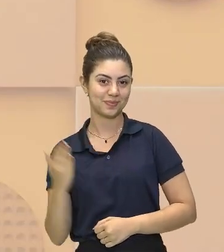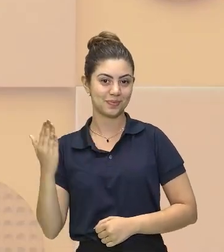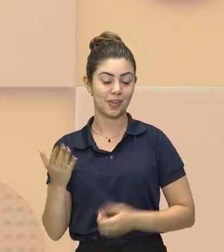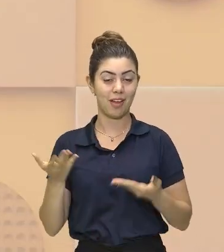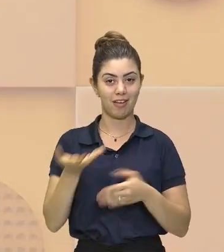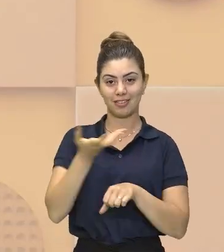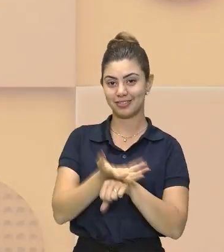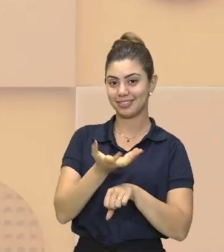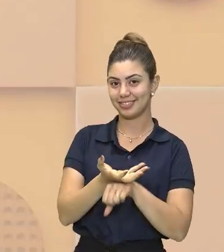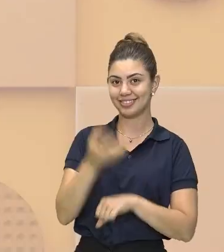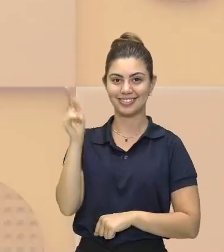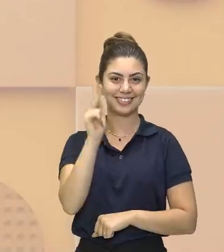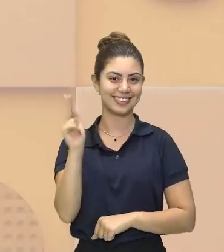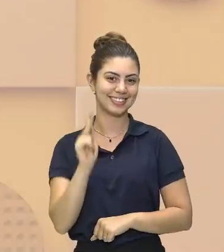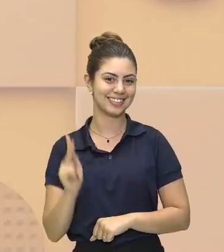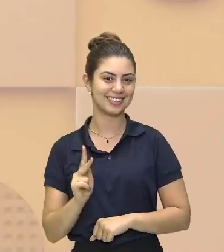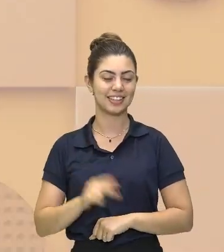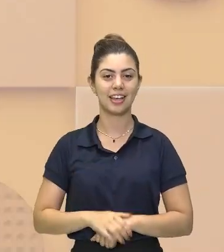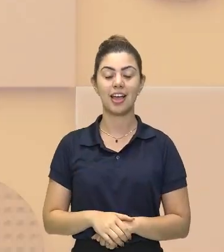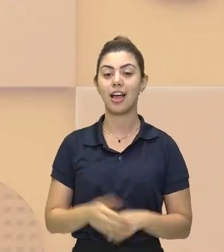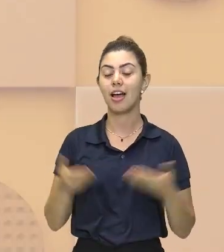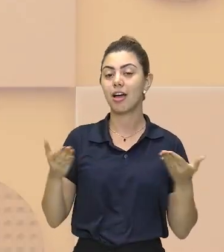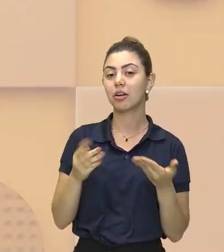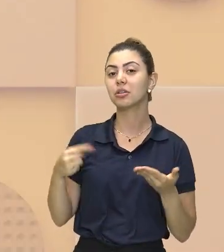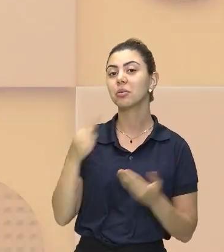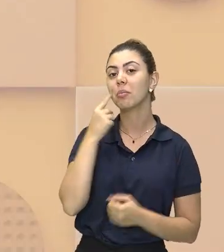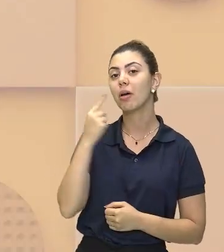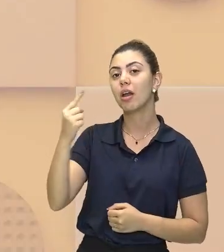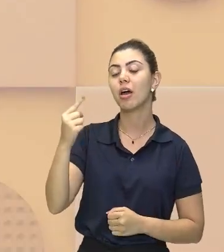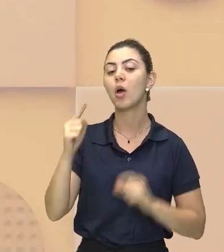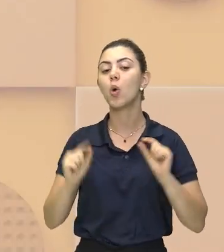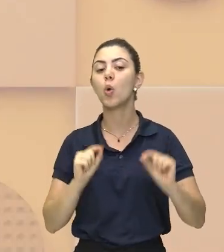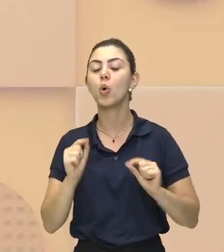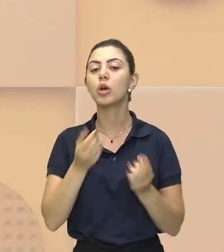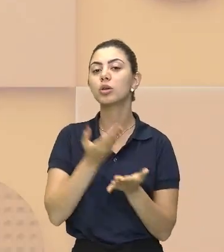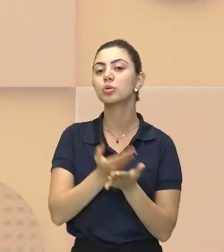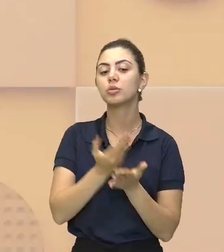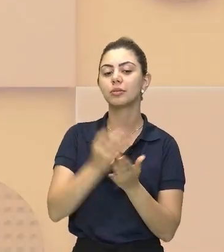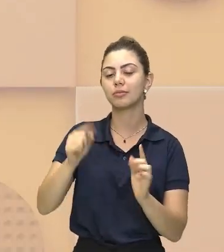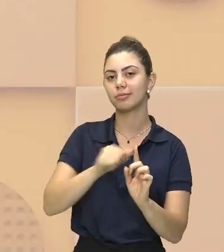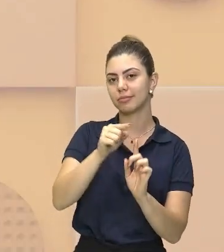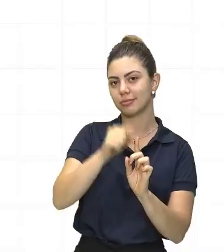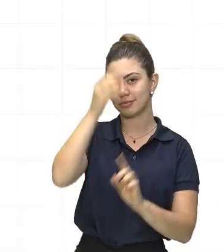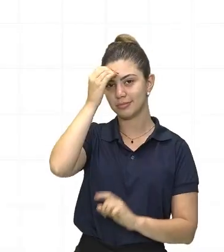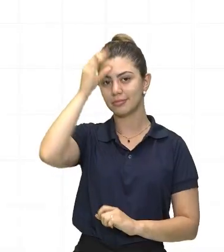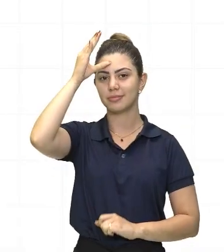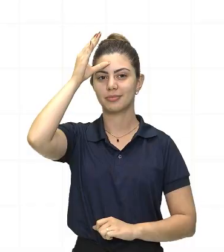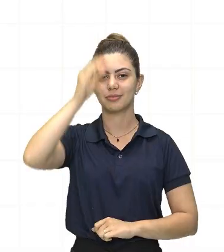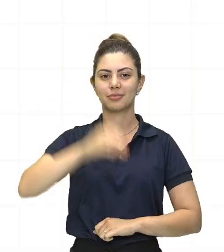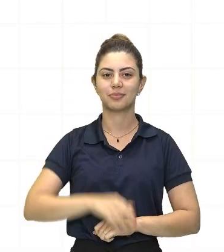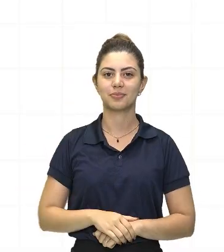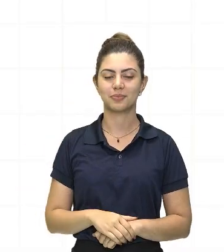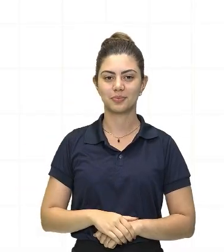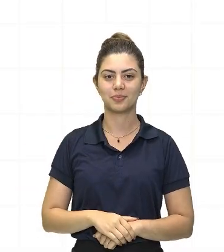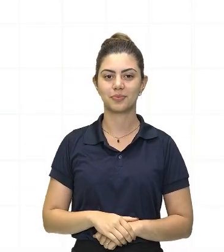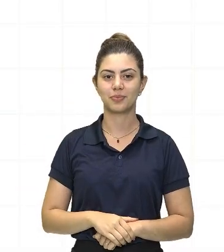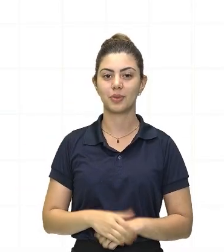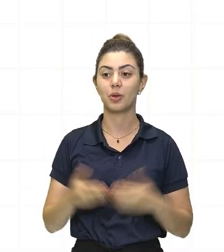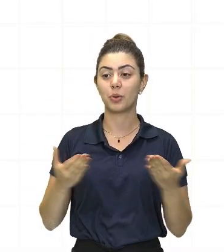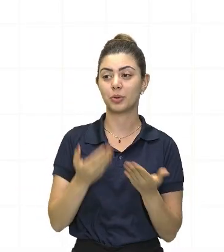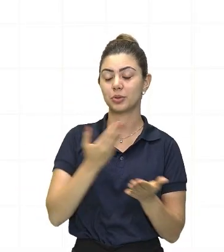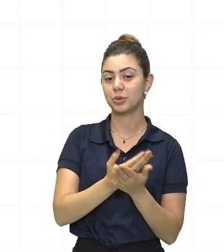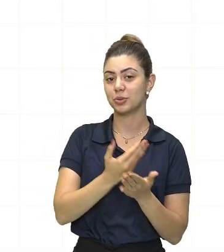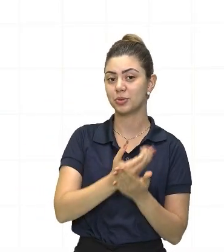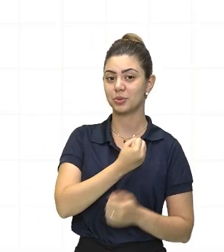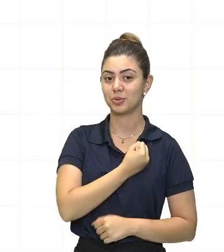do componente de História, e te convido a acompanhar comigo o objeto de conhecimento de nossa aula. Temos, então, aí a aula de